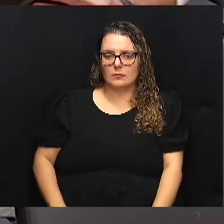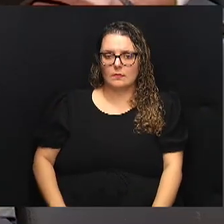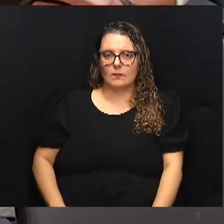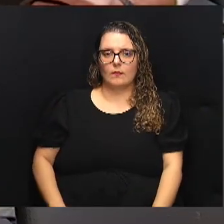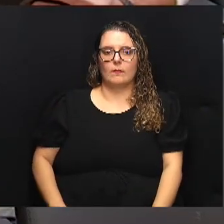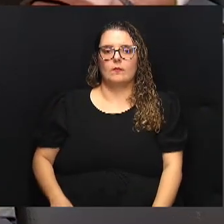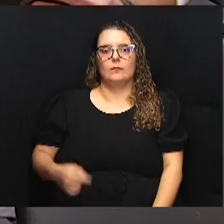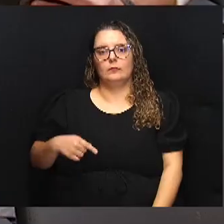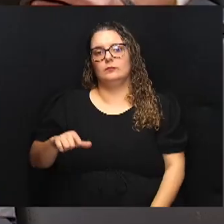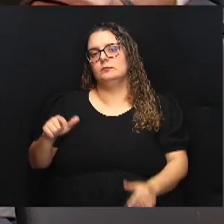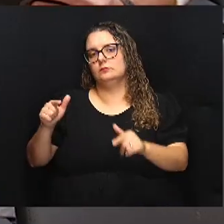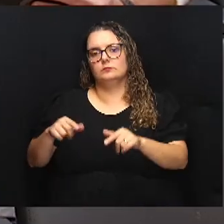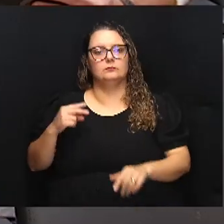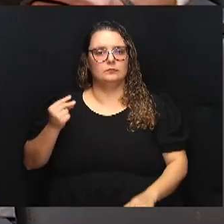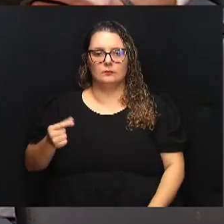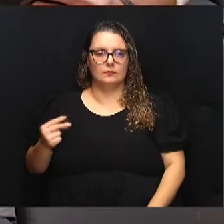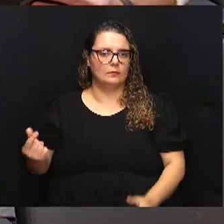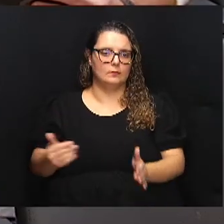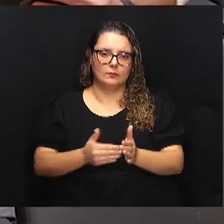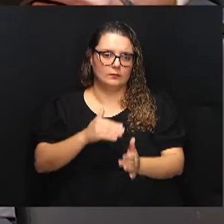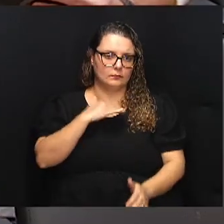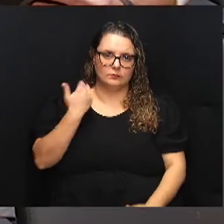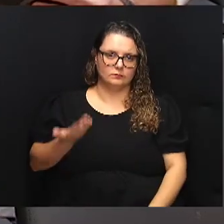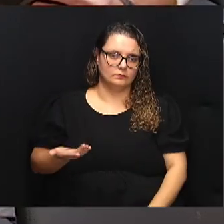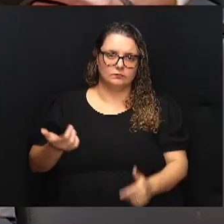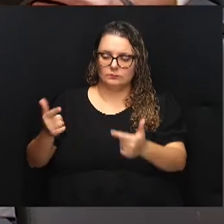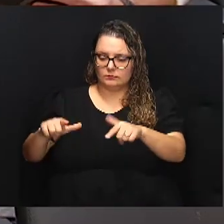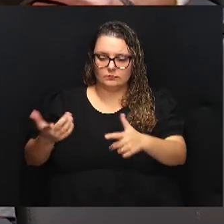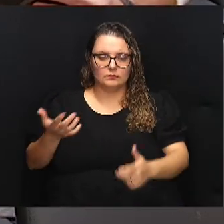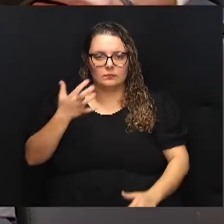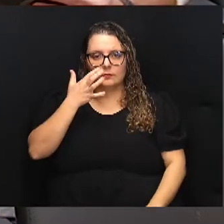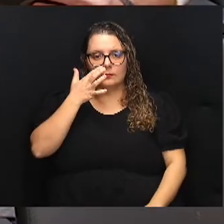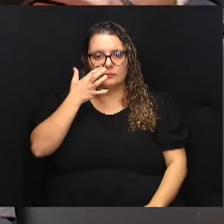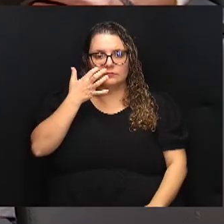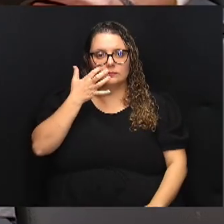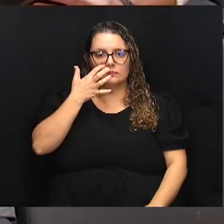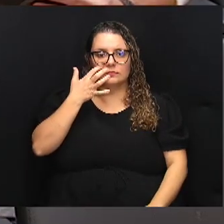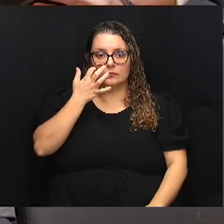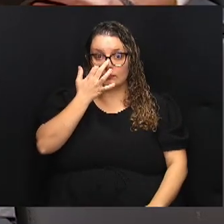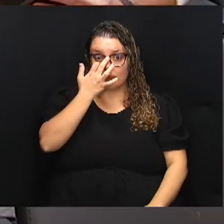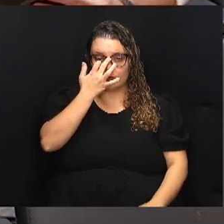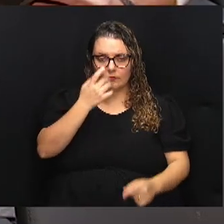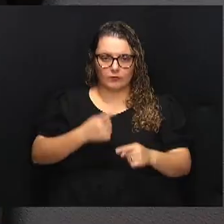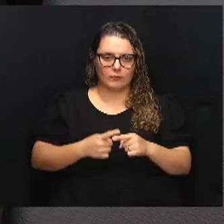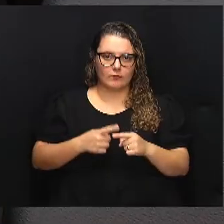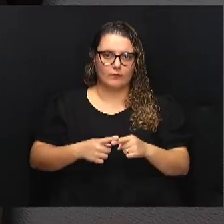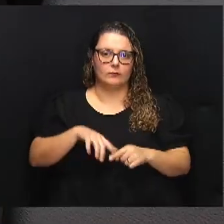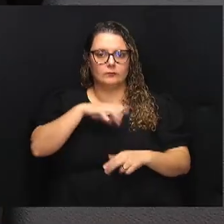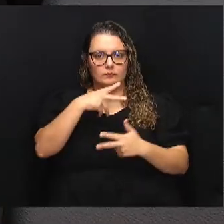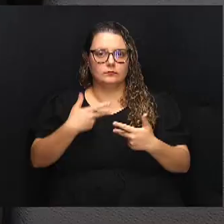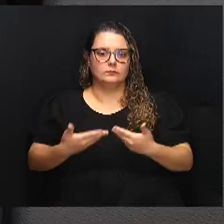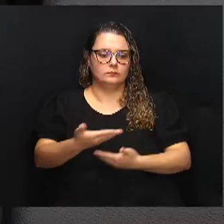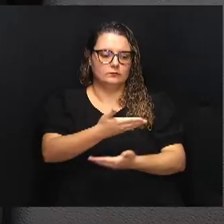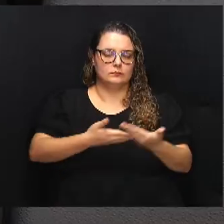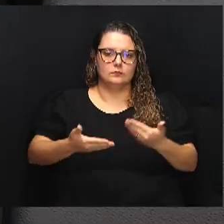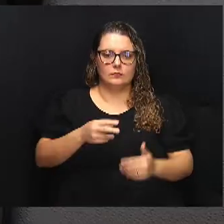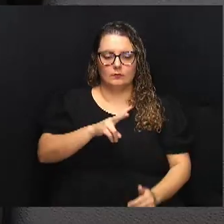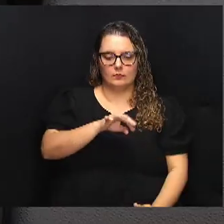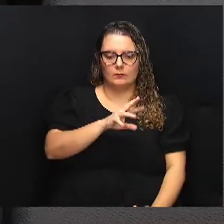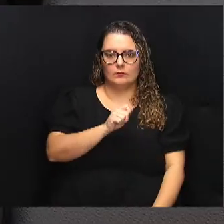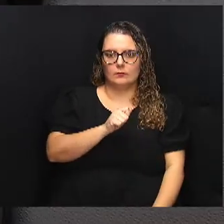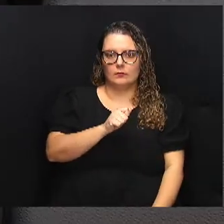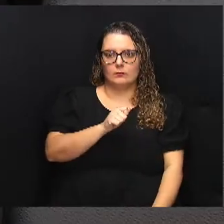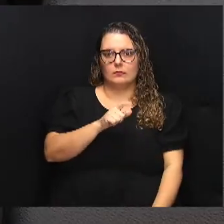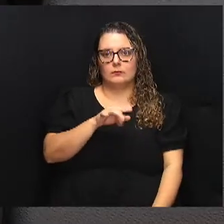lugar onde ele vai ficar para sempre, até ele morrer lá, num espaço, porque tem animais que são mais sociáveis. Então, por exemplo, um vira-lata consegue ficar com